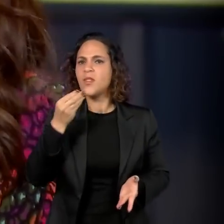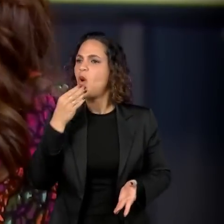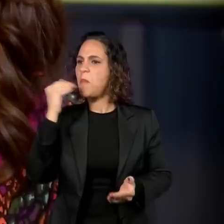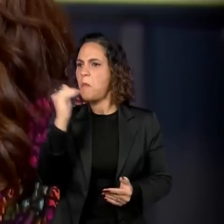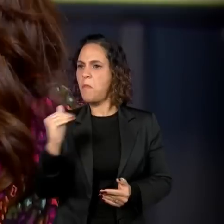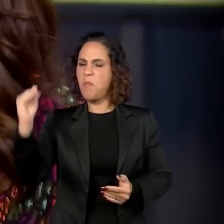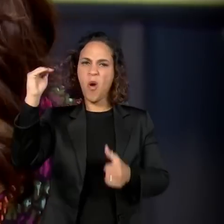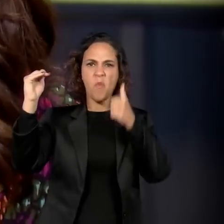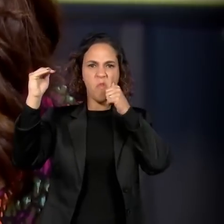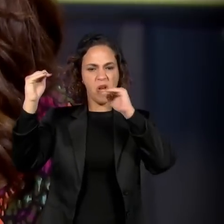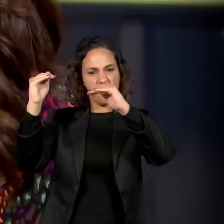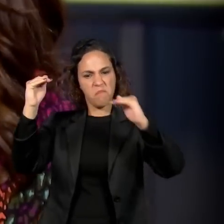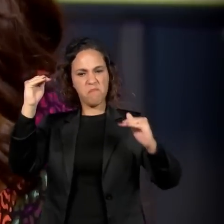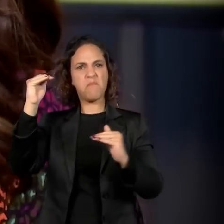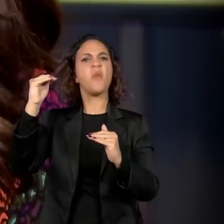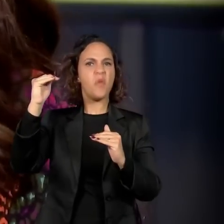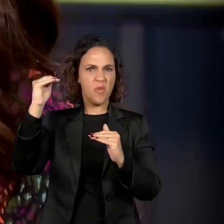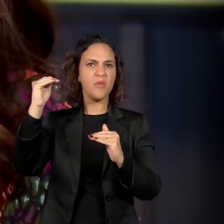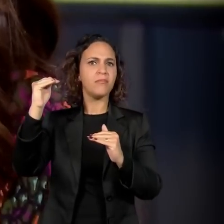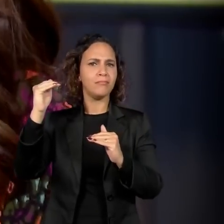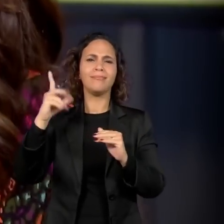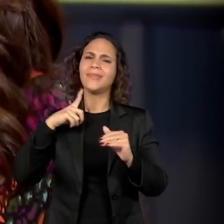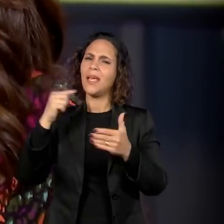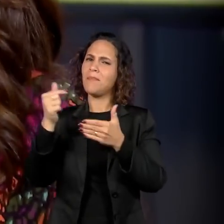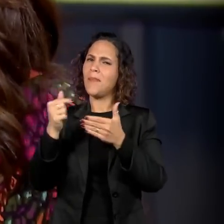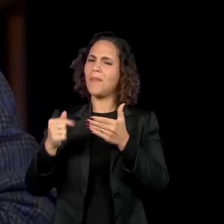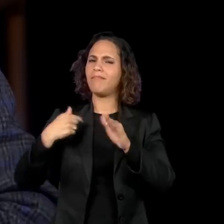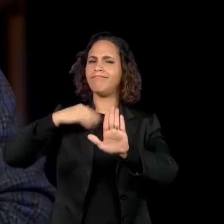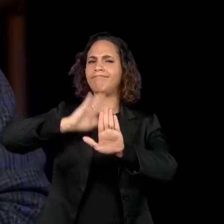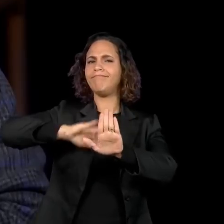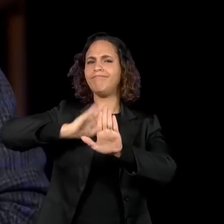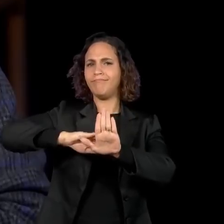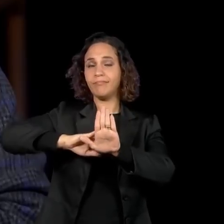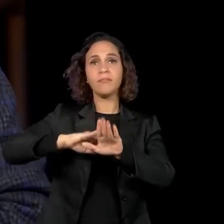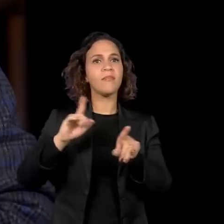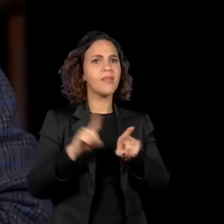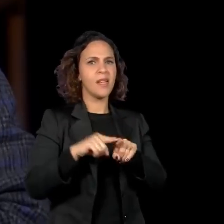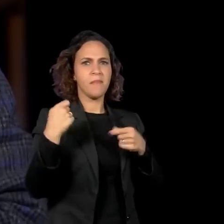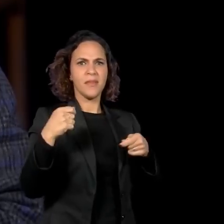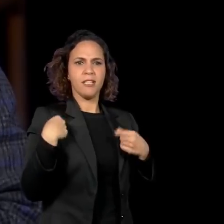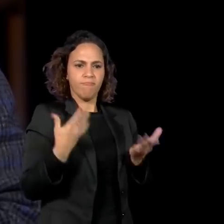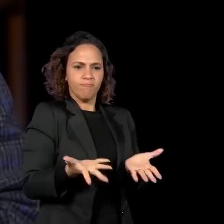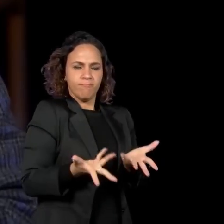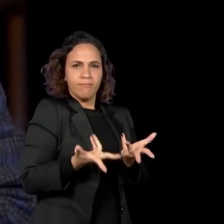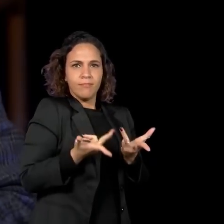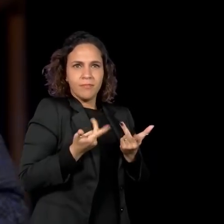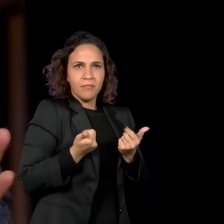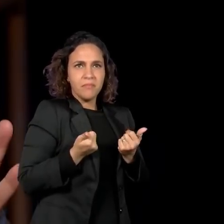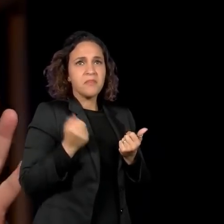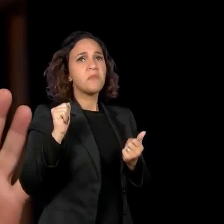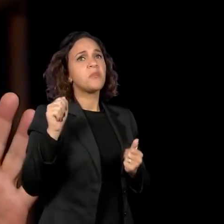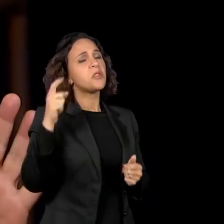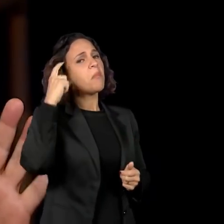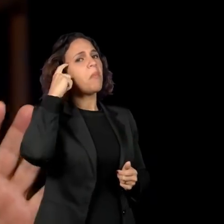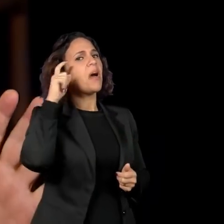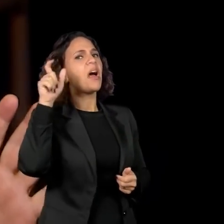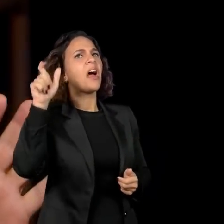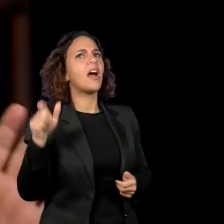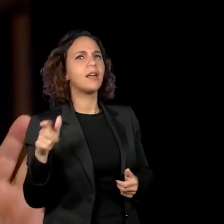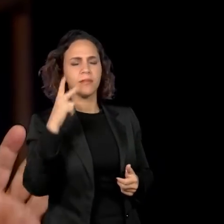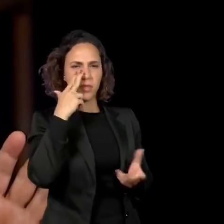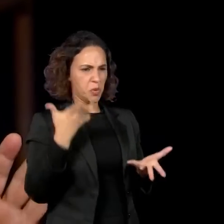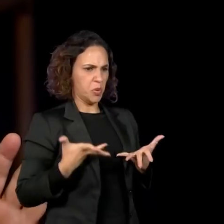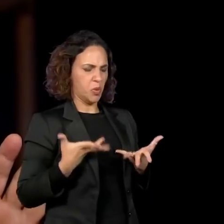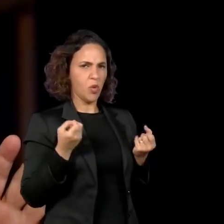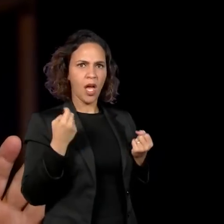mulher, ele vai subjugar a mulher, né? Tem uma série de mensagens ali. E tem um desempenho que para você deve servir como um susto.